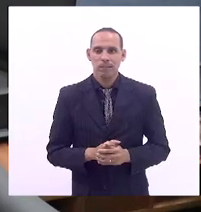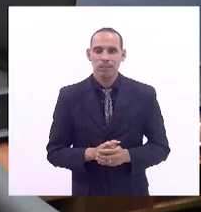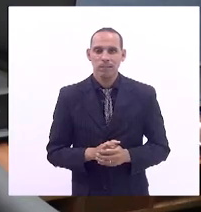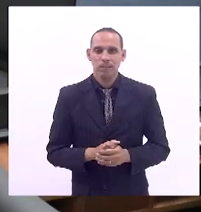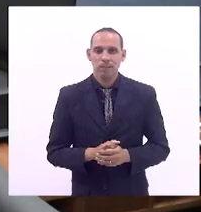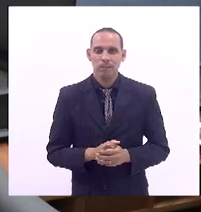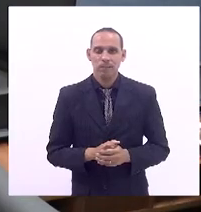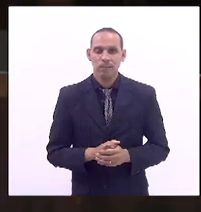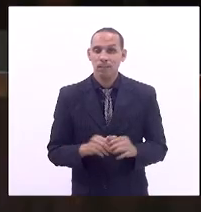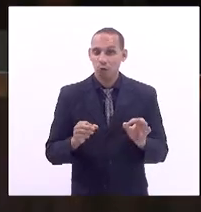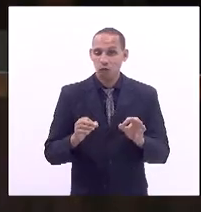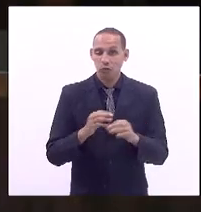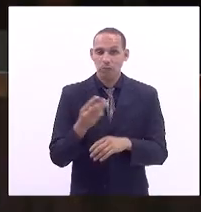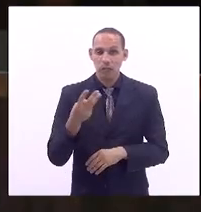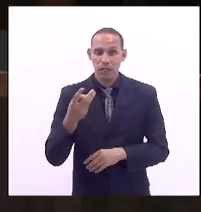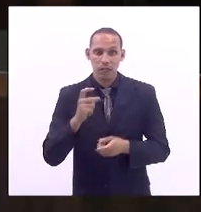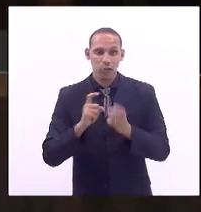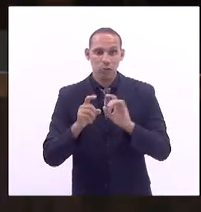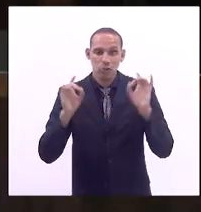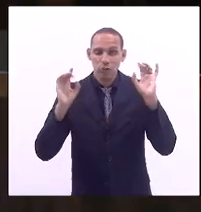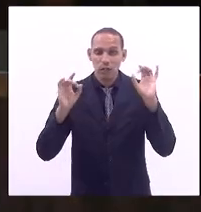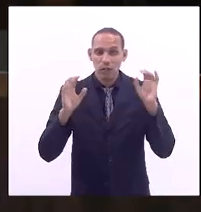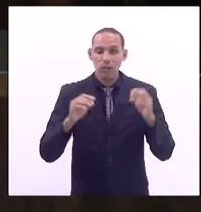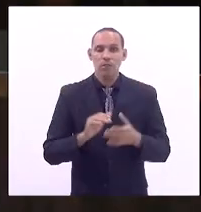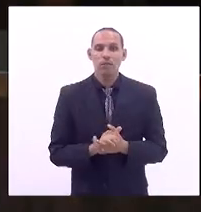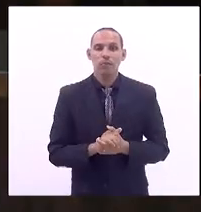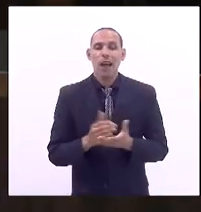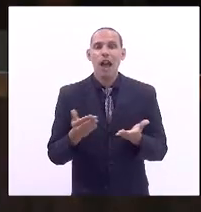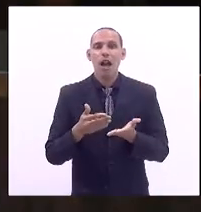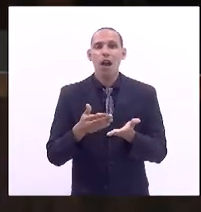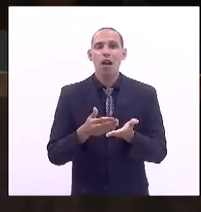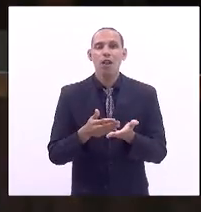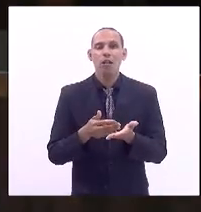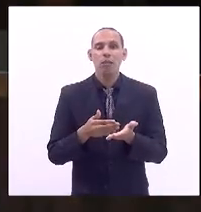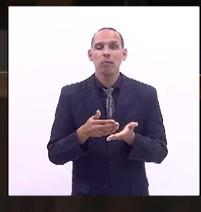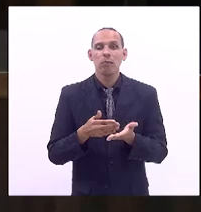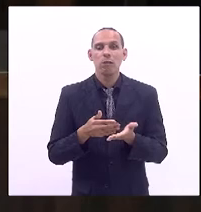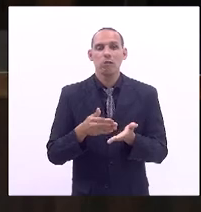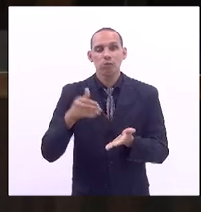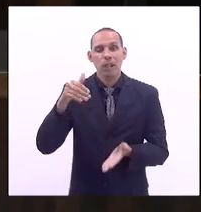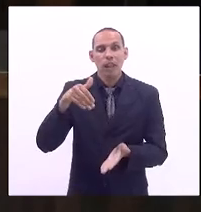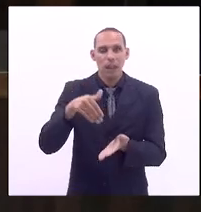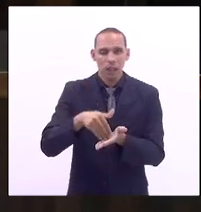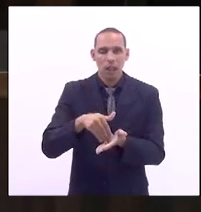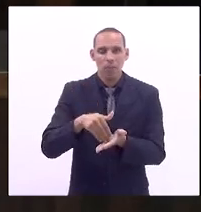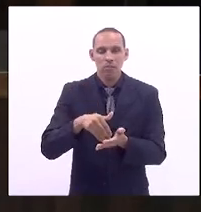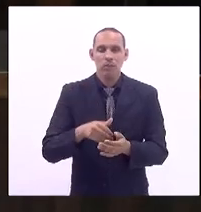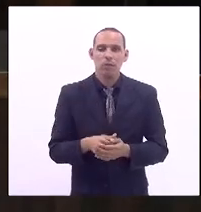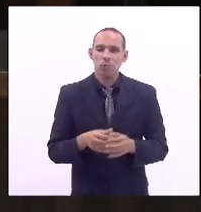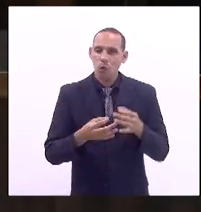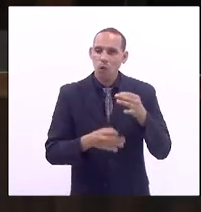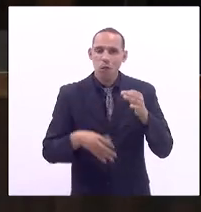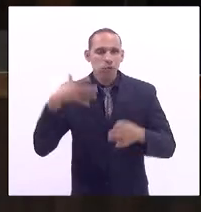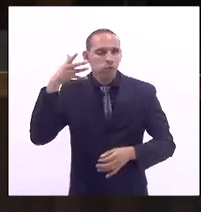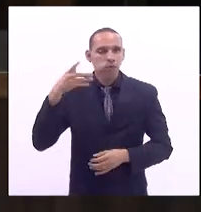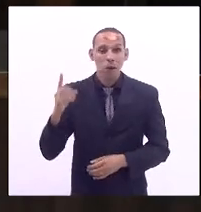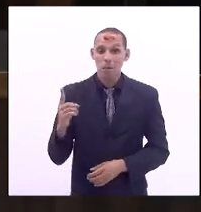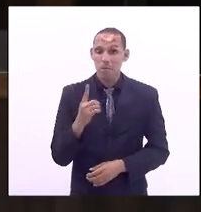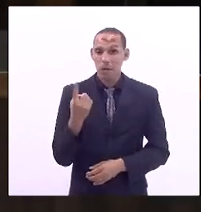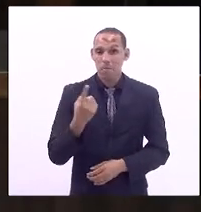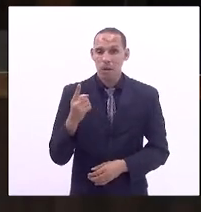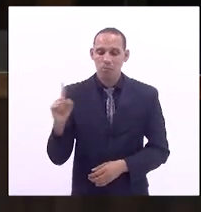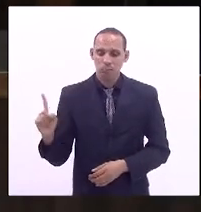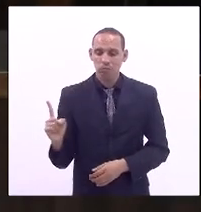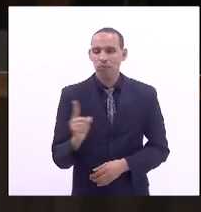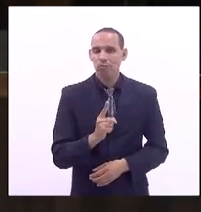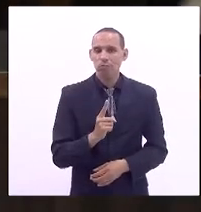já está encerrada 3ª sessão extraordinária e passa se é o expediente final primeiro orador inscrito